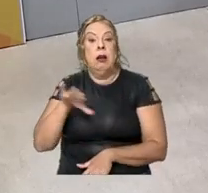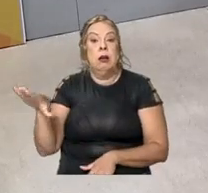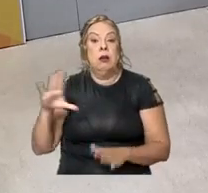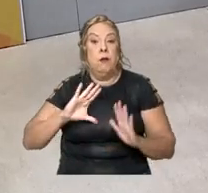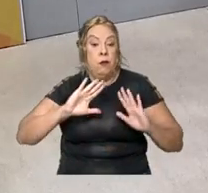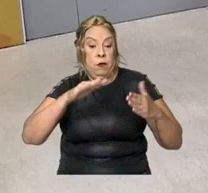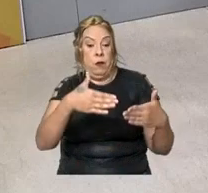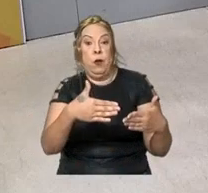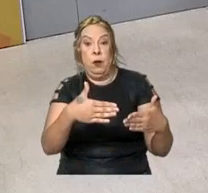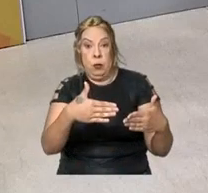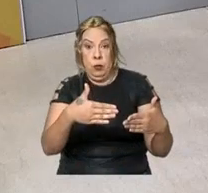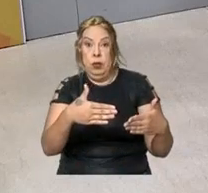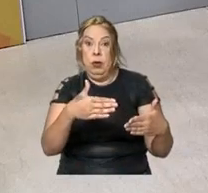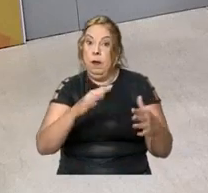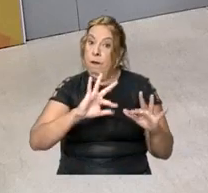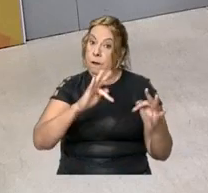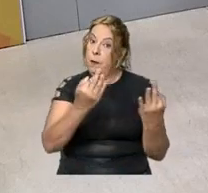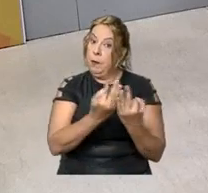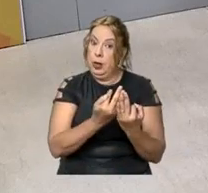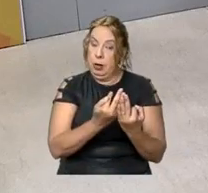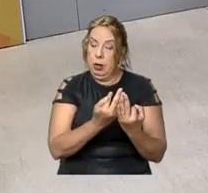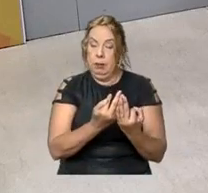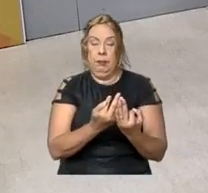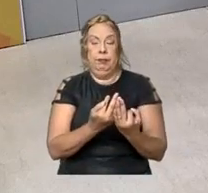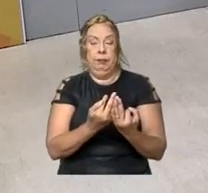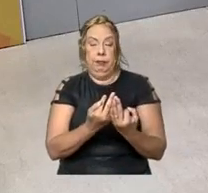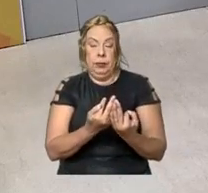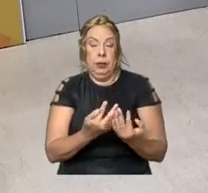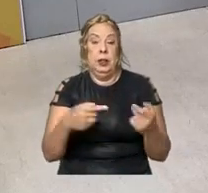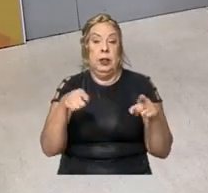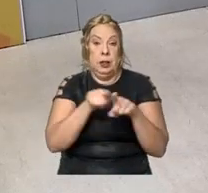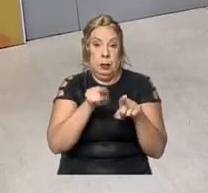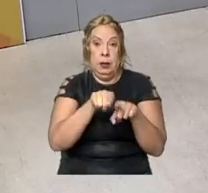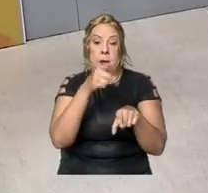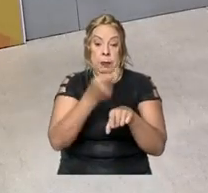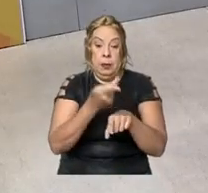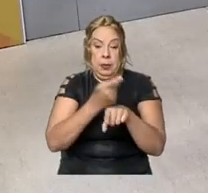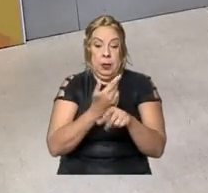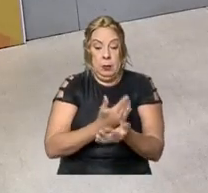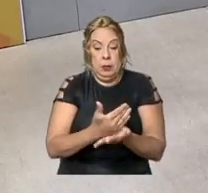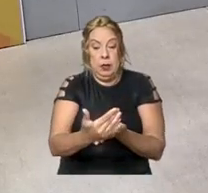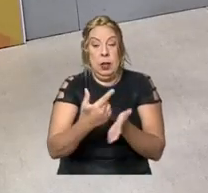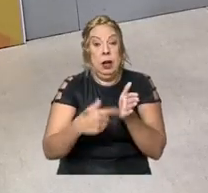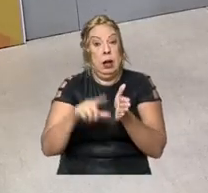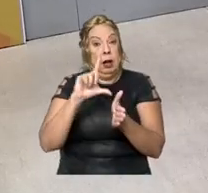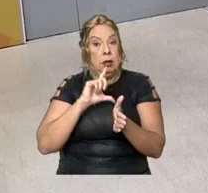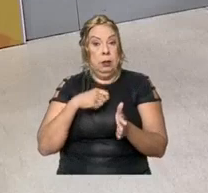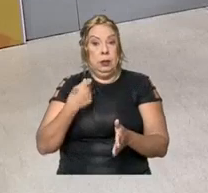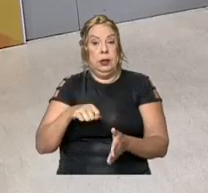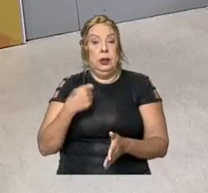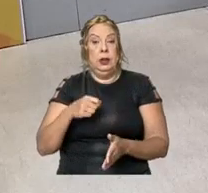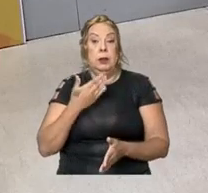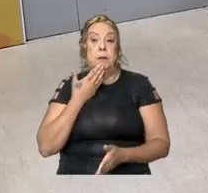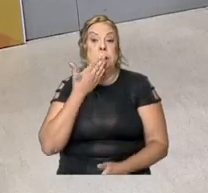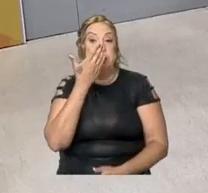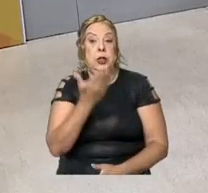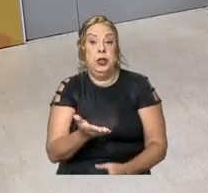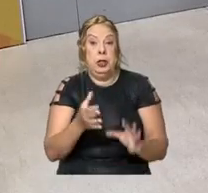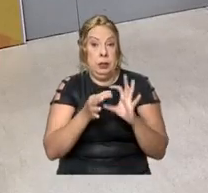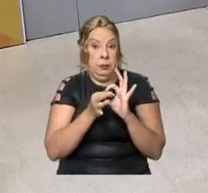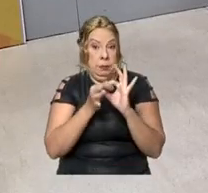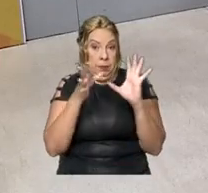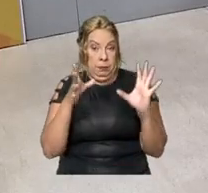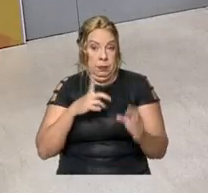voltada, né, alusiva para toda a família, não só para a criançada, mas para que os prêmios comecem a sair, a gente pede autorização da Thaís Mendes